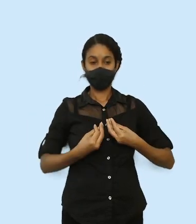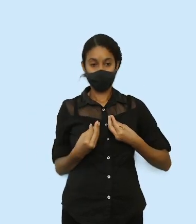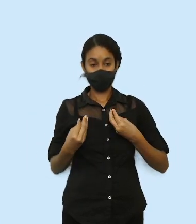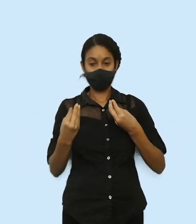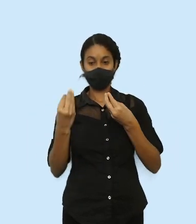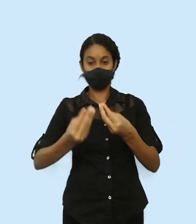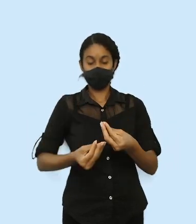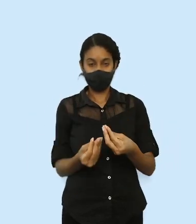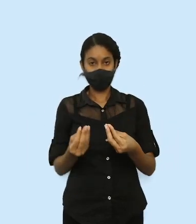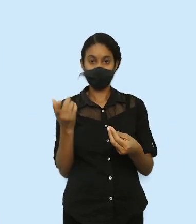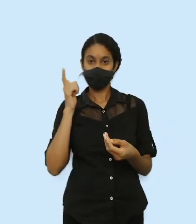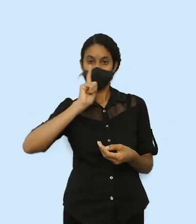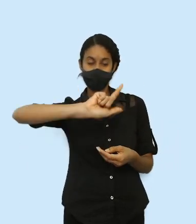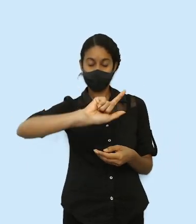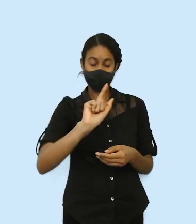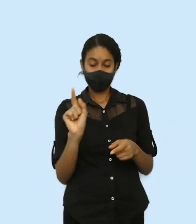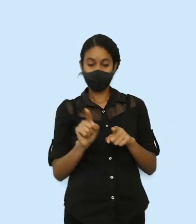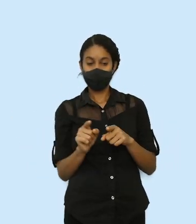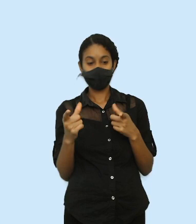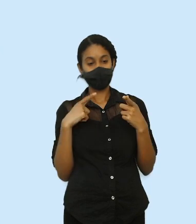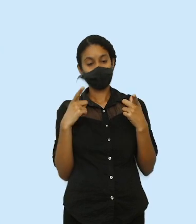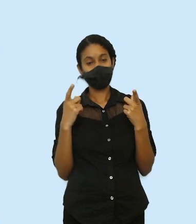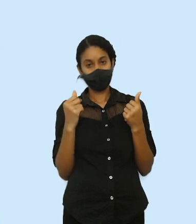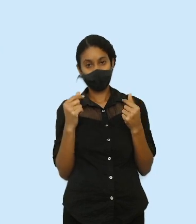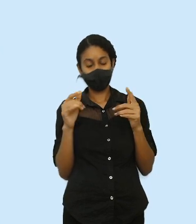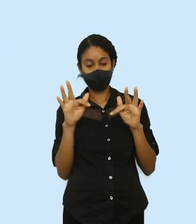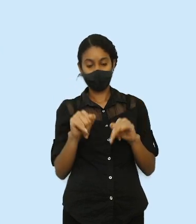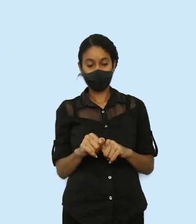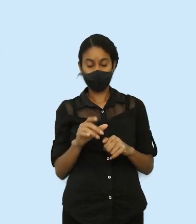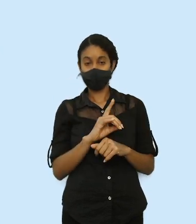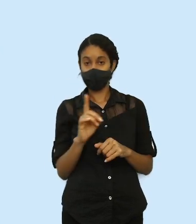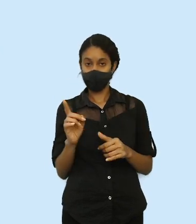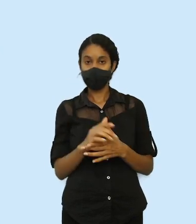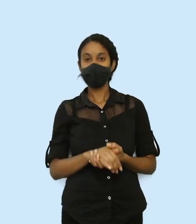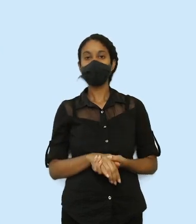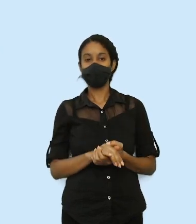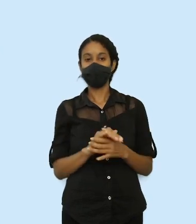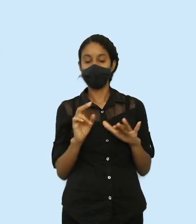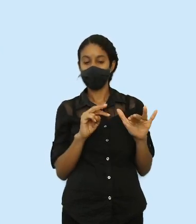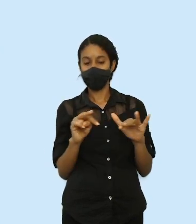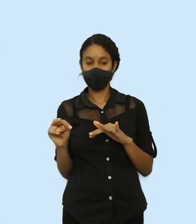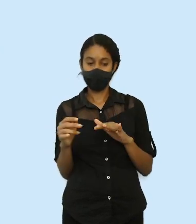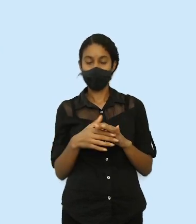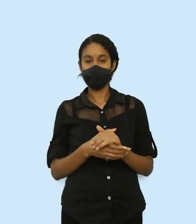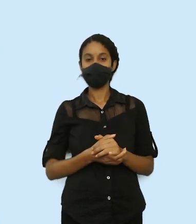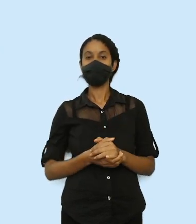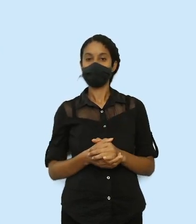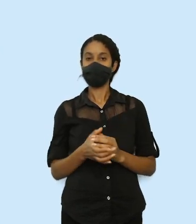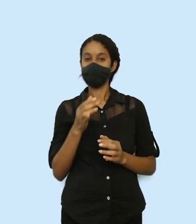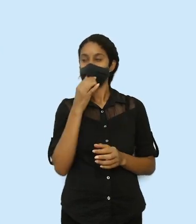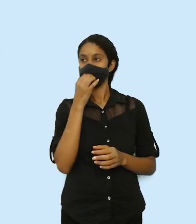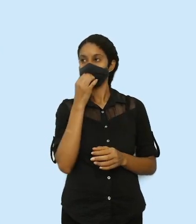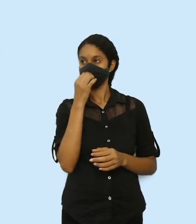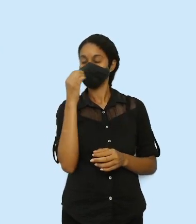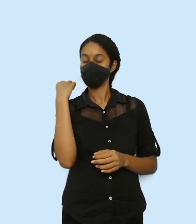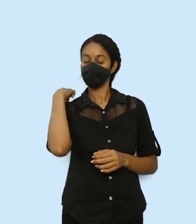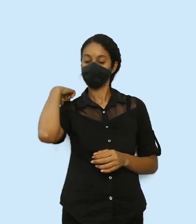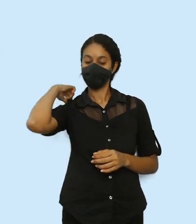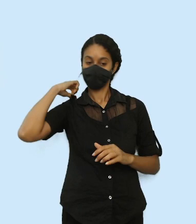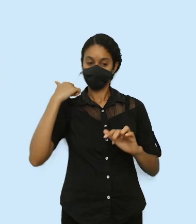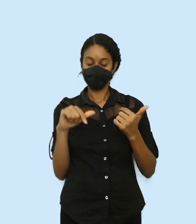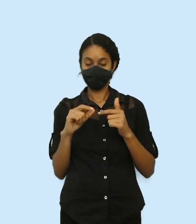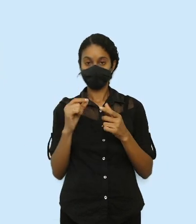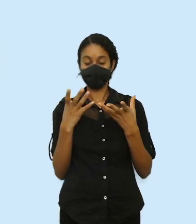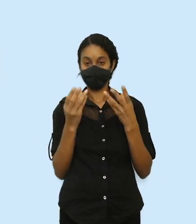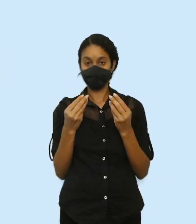dessa produção e ainda tirar uma renda ali no final do dia, no final da semana ou no final do mês. O volume de trabalho ele é